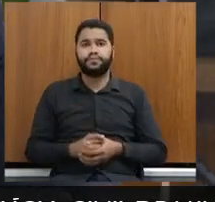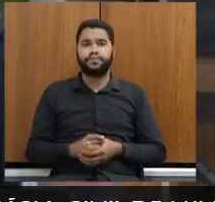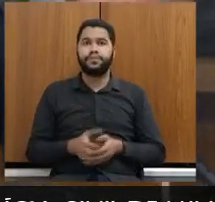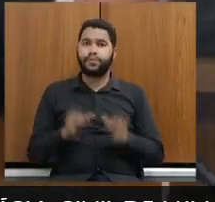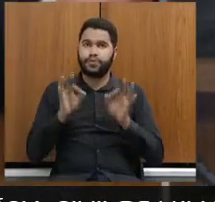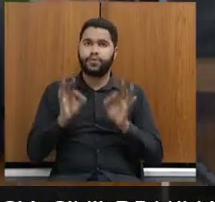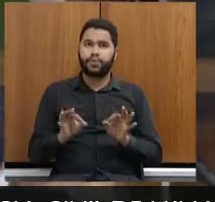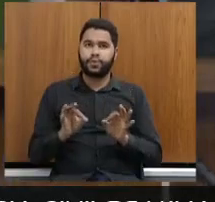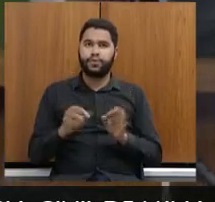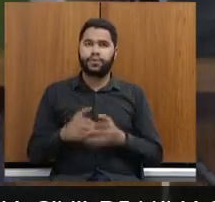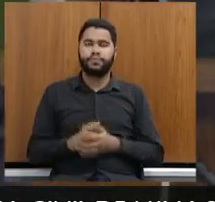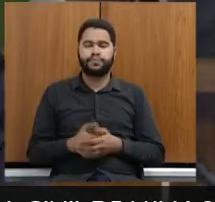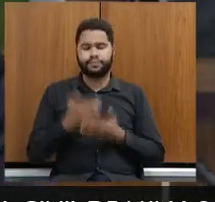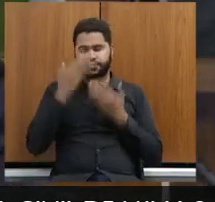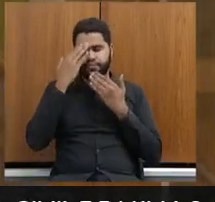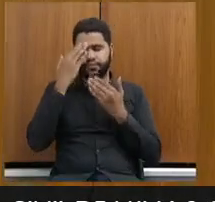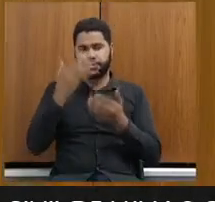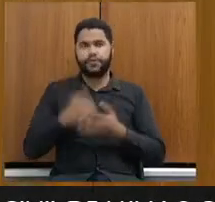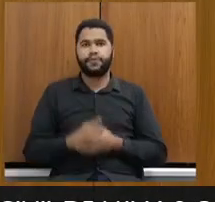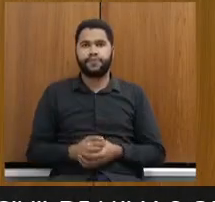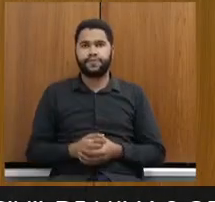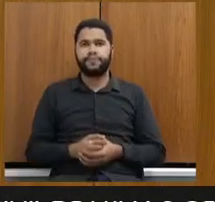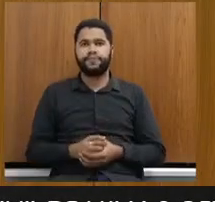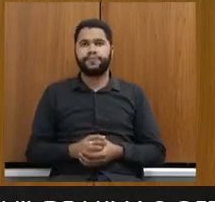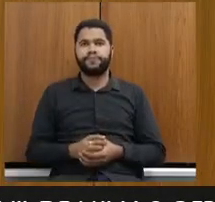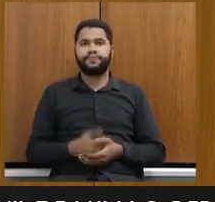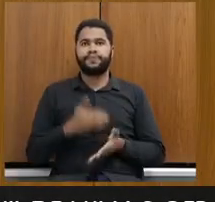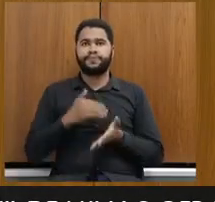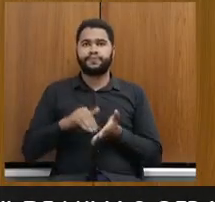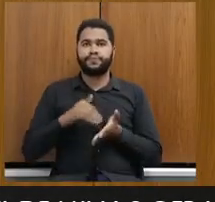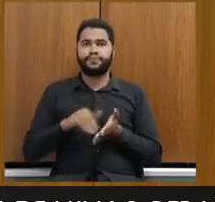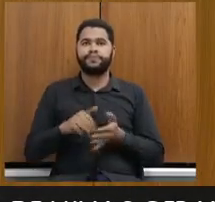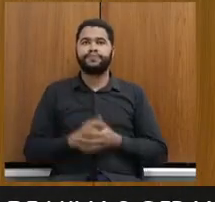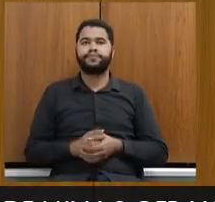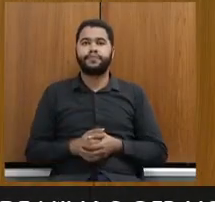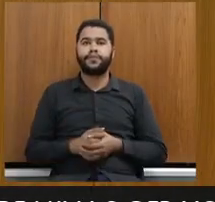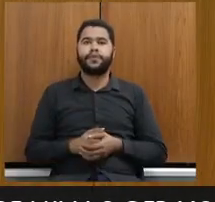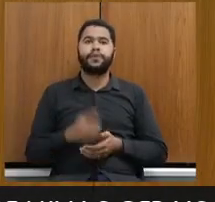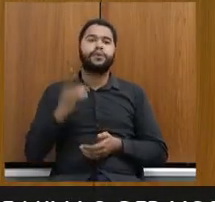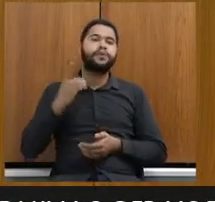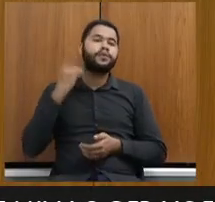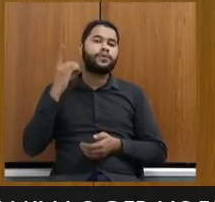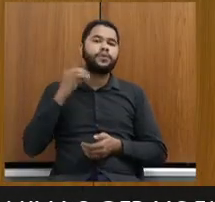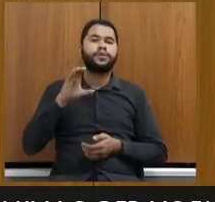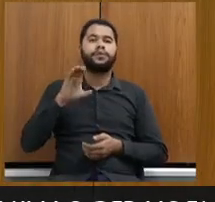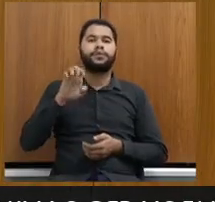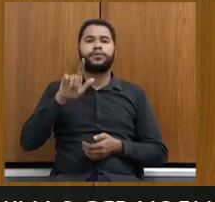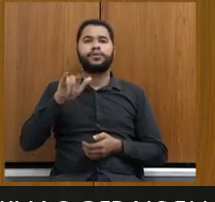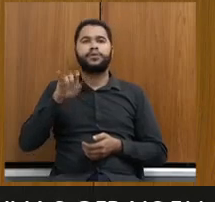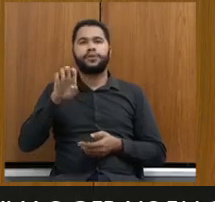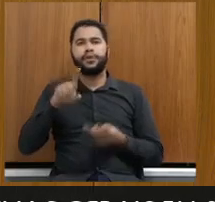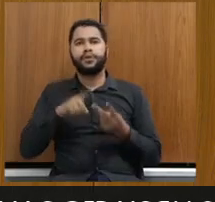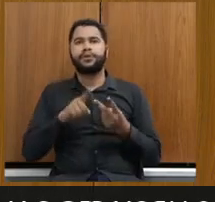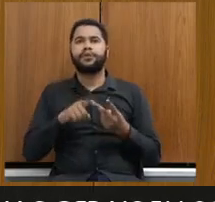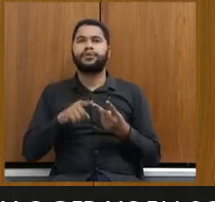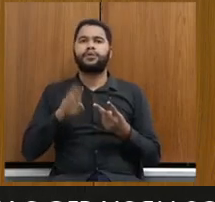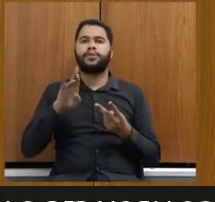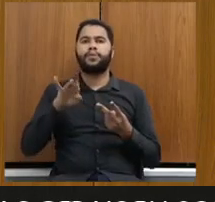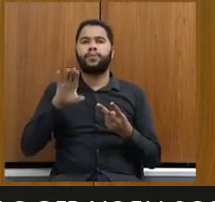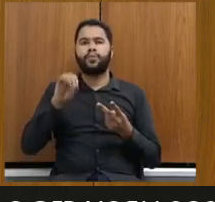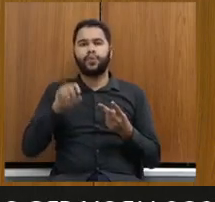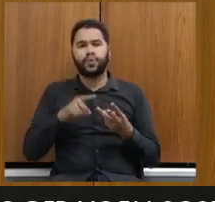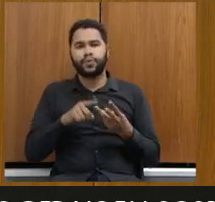comida a tua minha sala Ok muito obrigado obrigado sei cantar é deputada felizes minha querida amiga Deputado Bruno